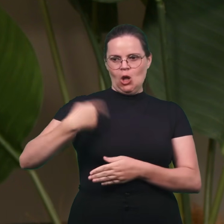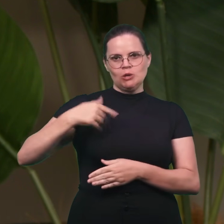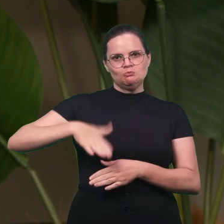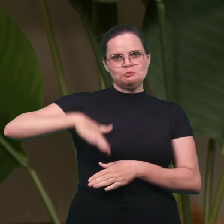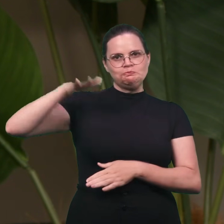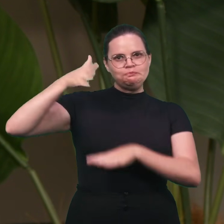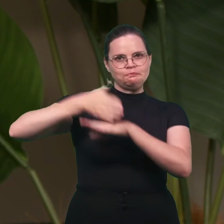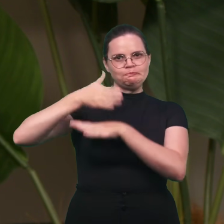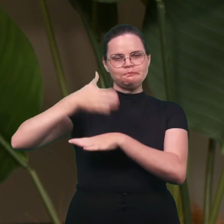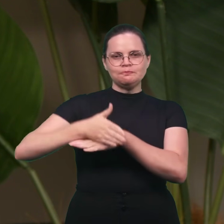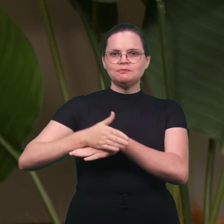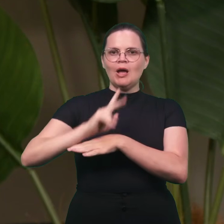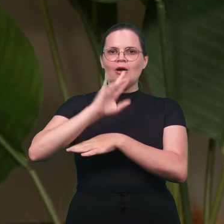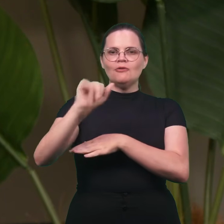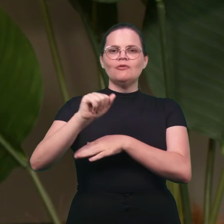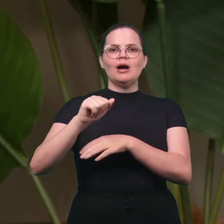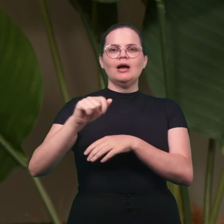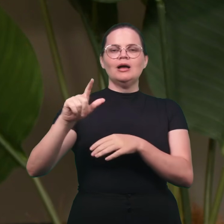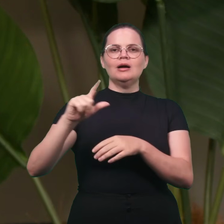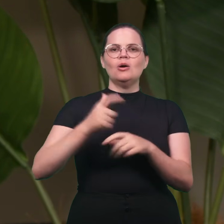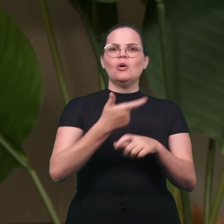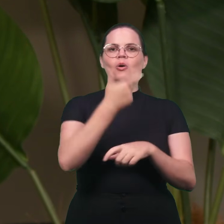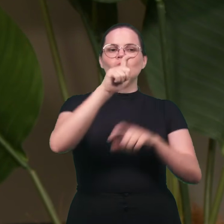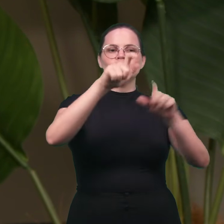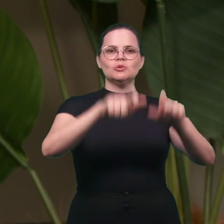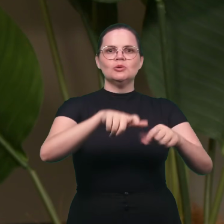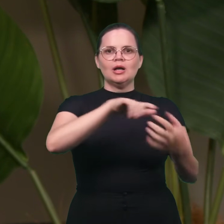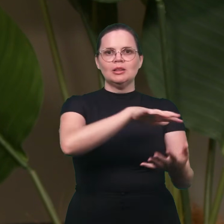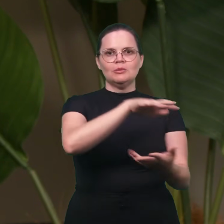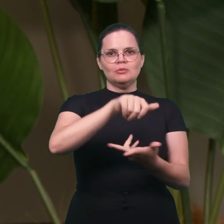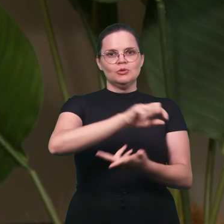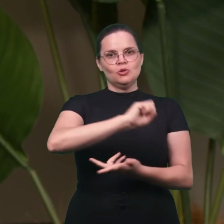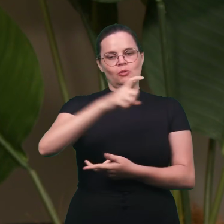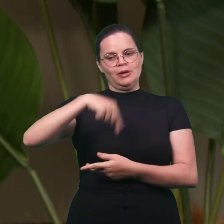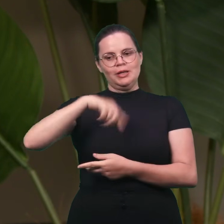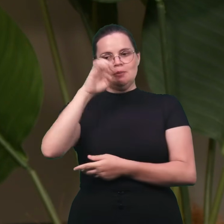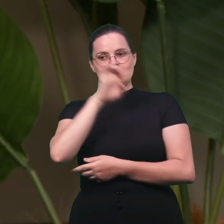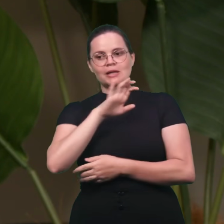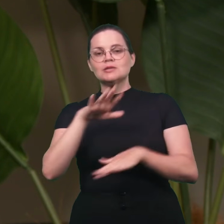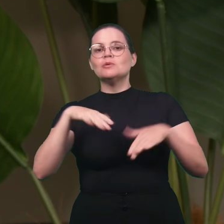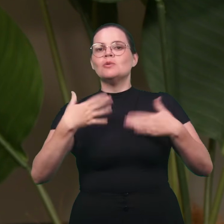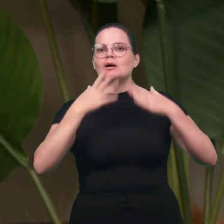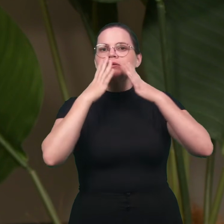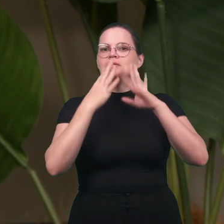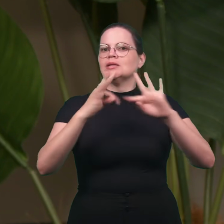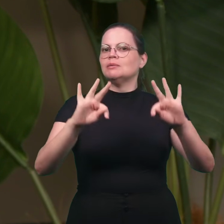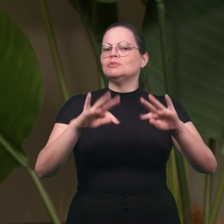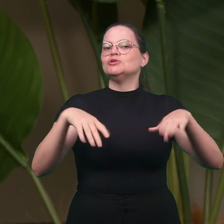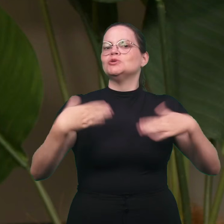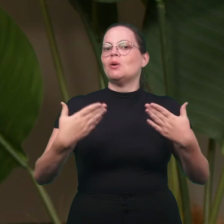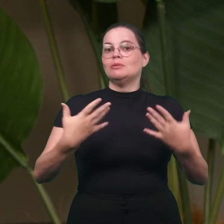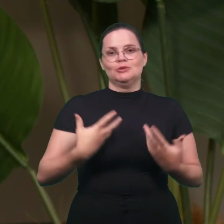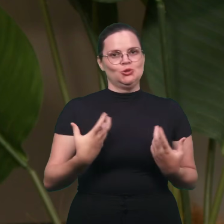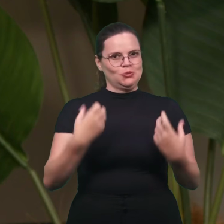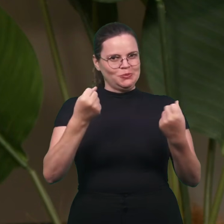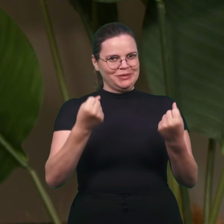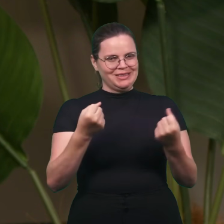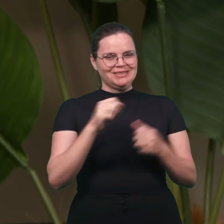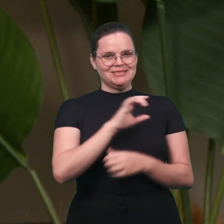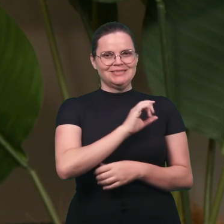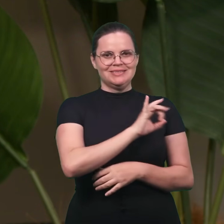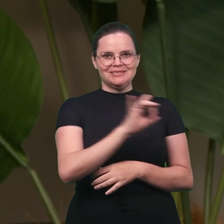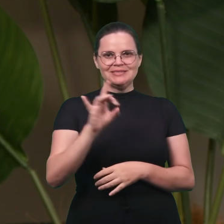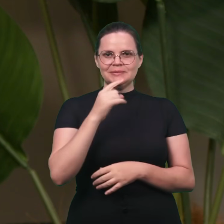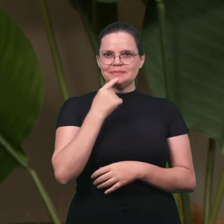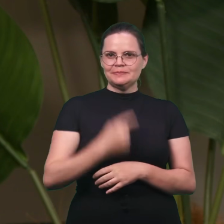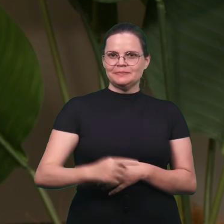Maranata estará viajando para algum lugar do mundo ou deste país. Qual será, hein? É uma surpresa.